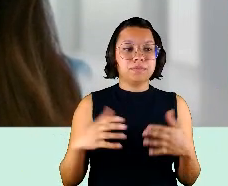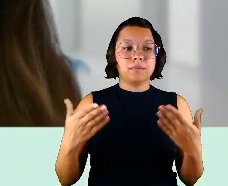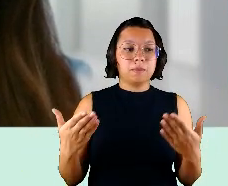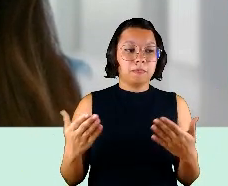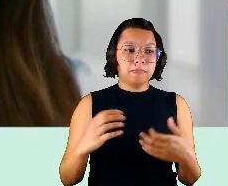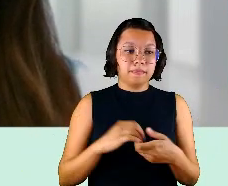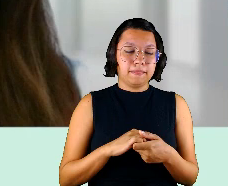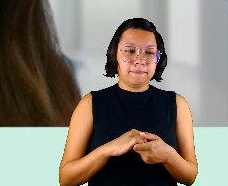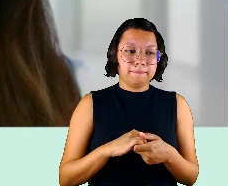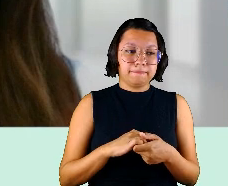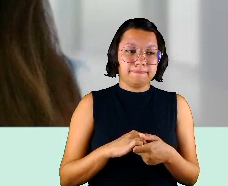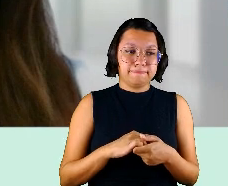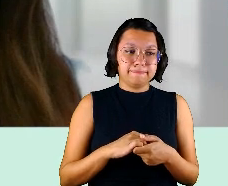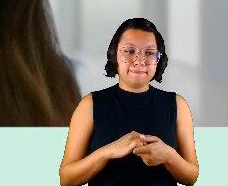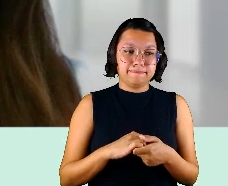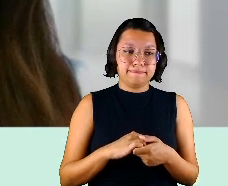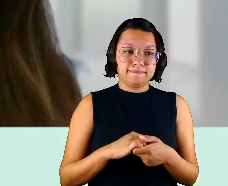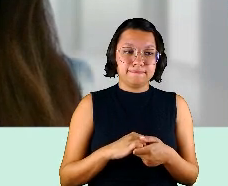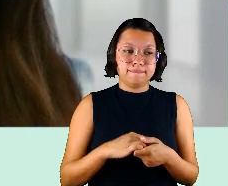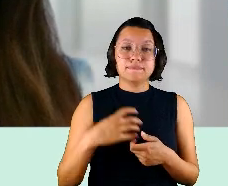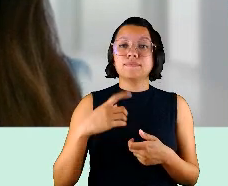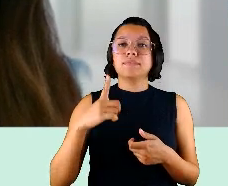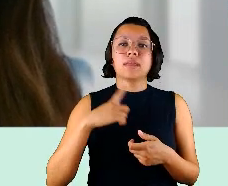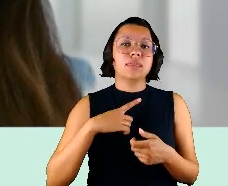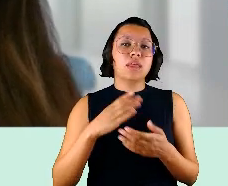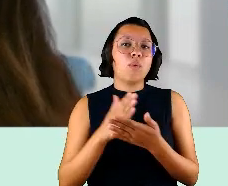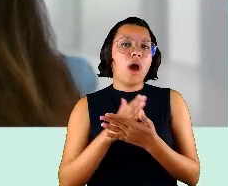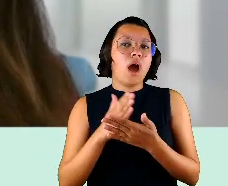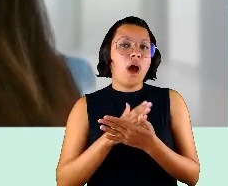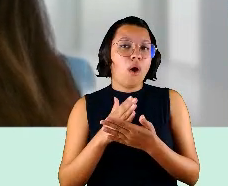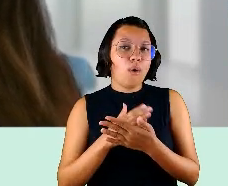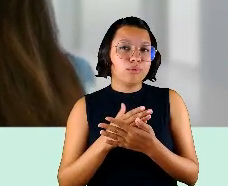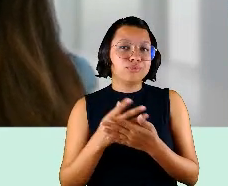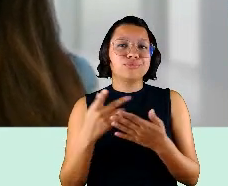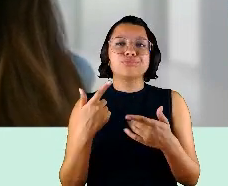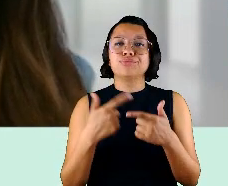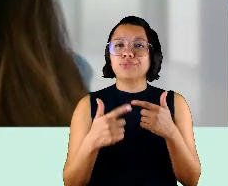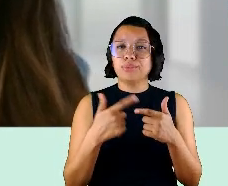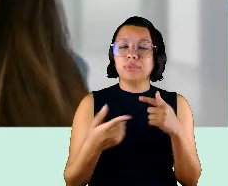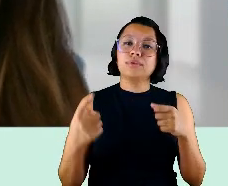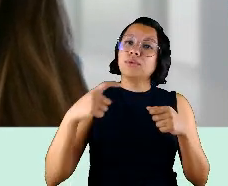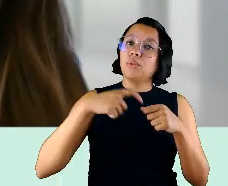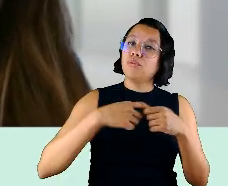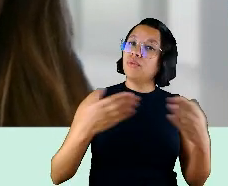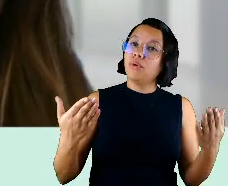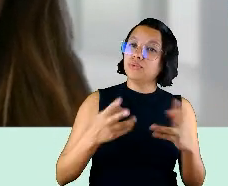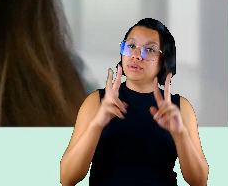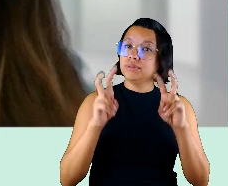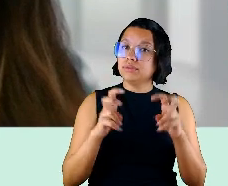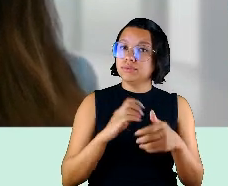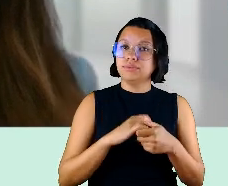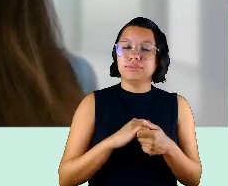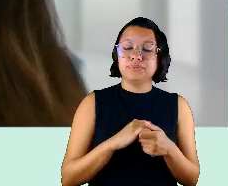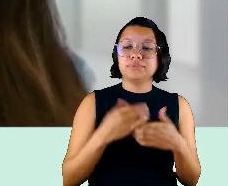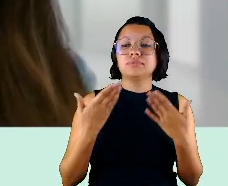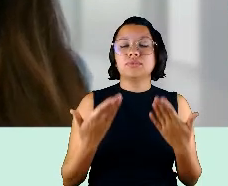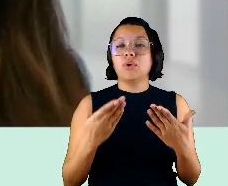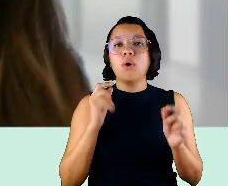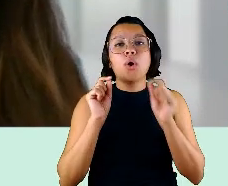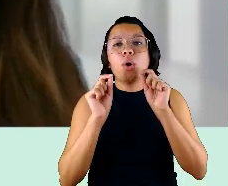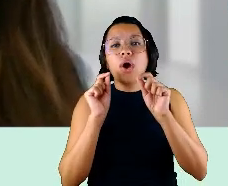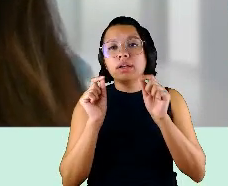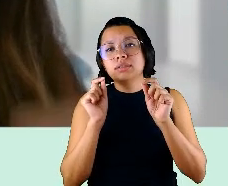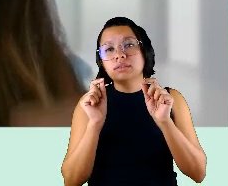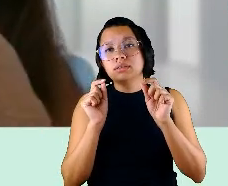Então, está havendo aqui alguns equívocos, eu volto nesse assunto. Então, quais